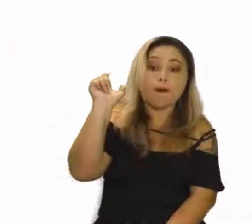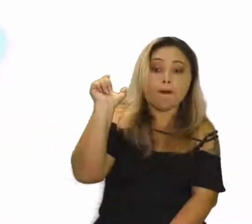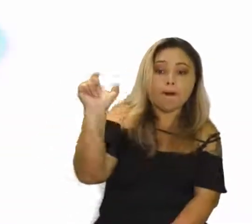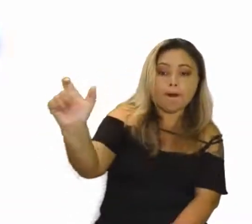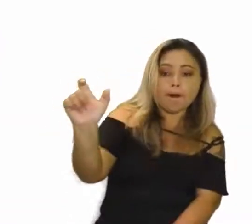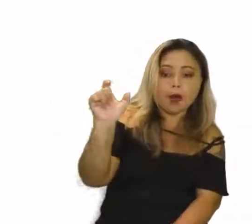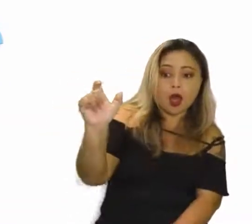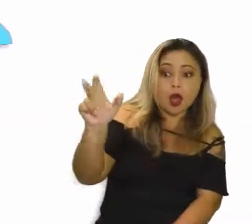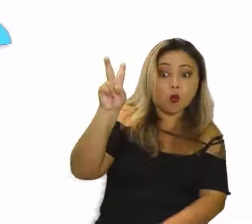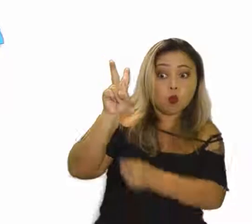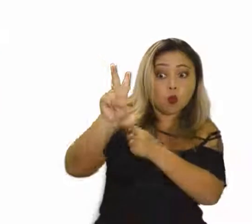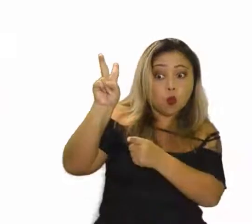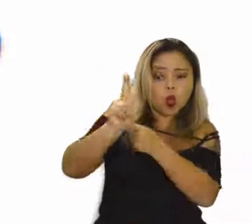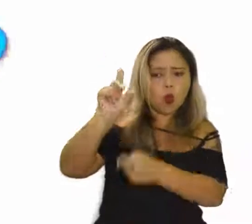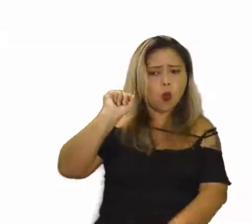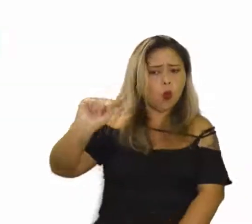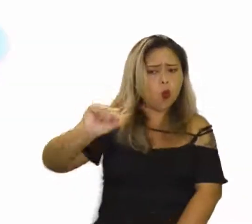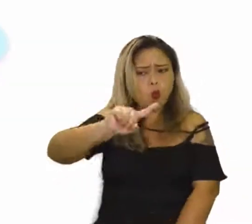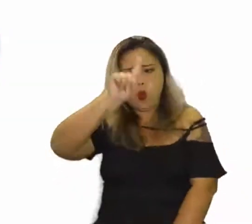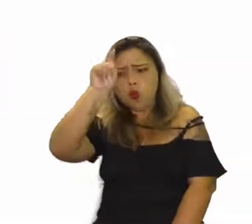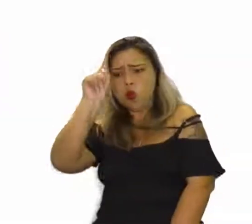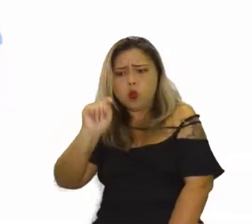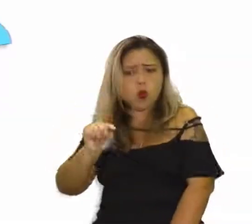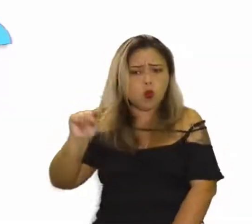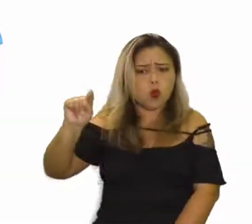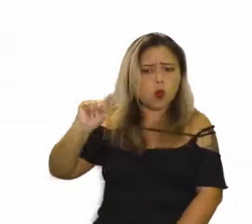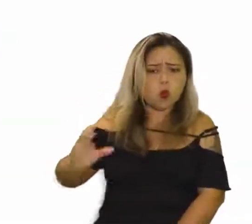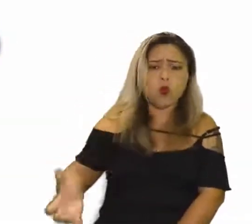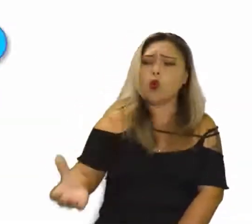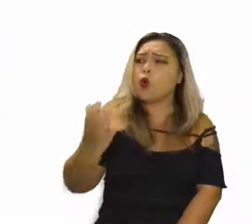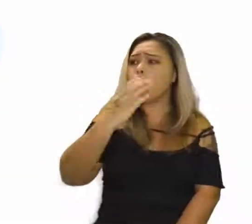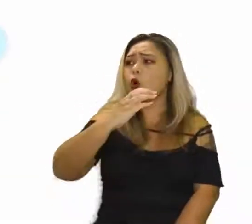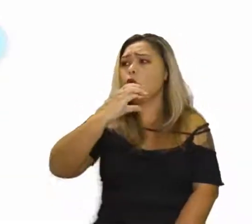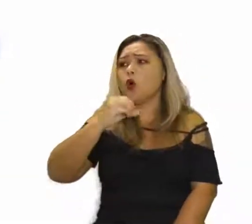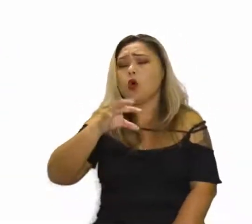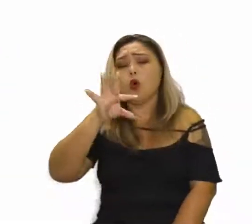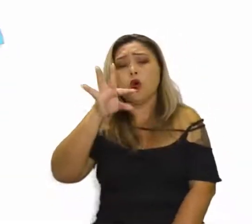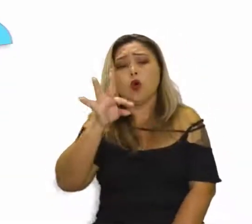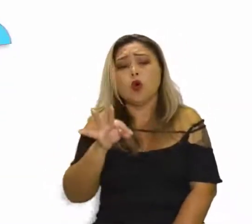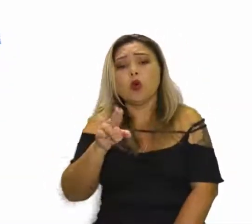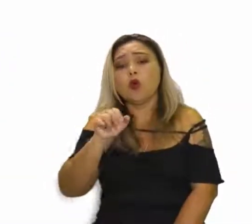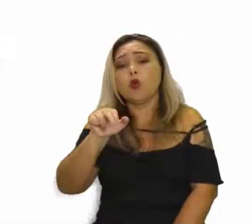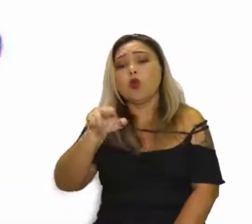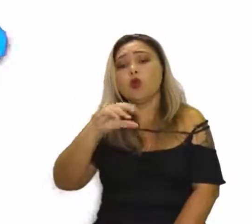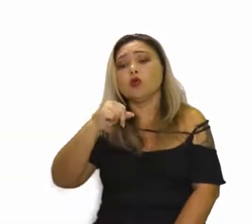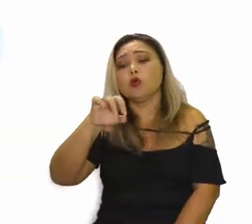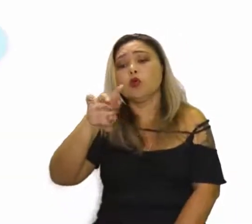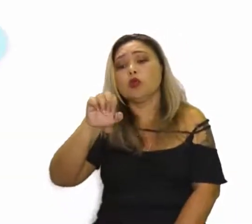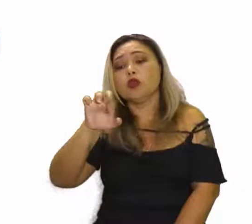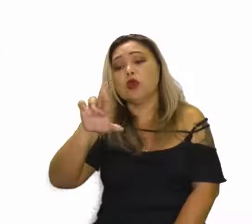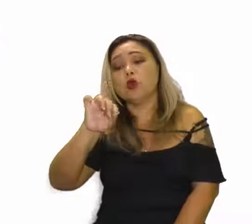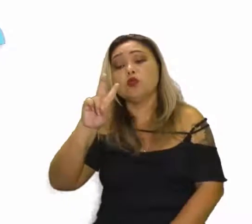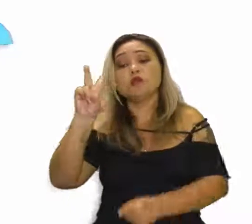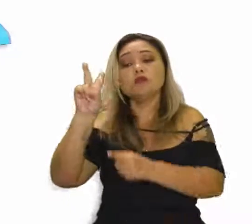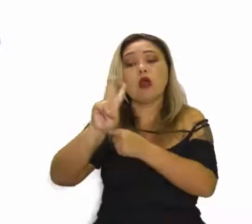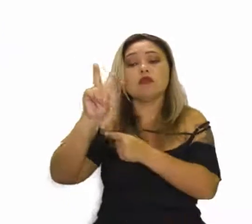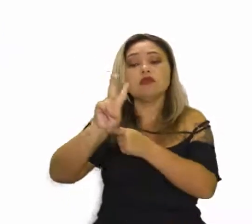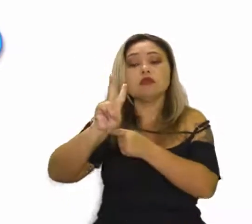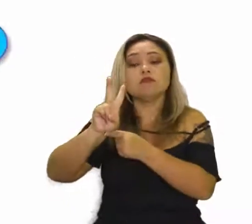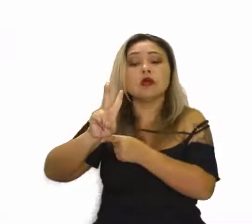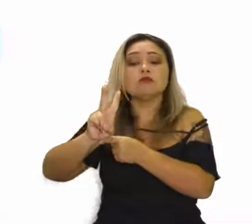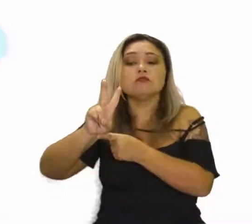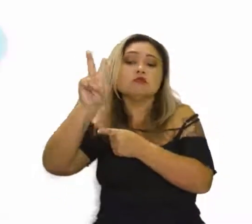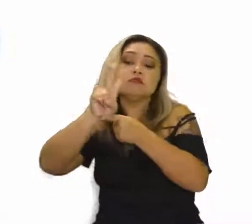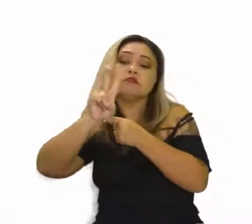Codornicultura. What? O que é isso, professor? Codornicultura é o nome que nós falamos para quem